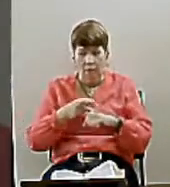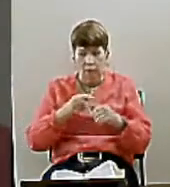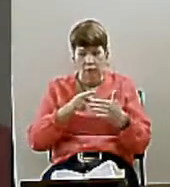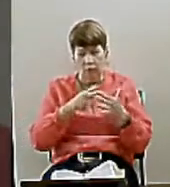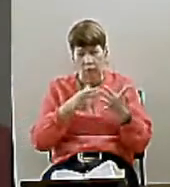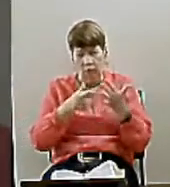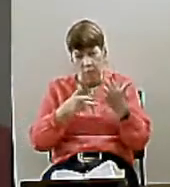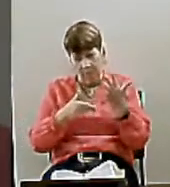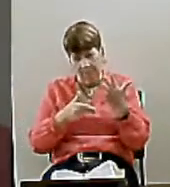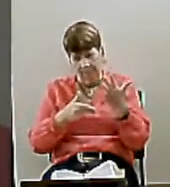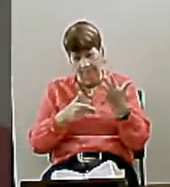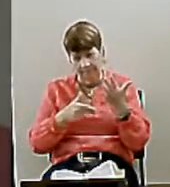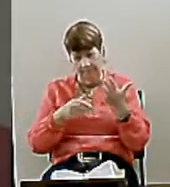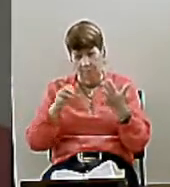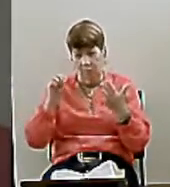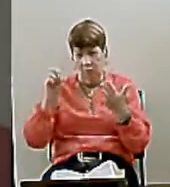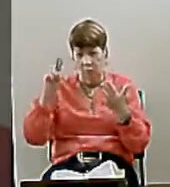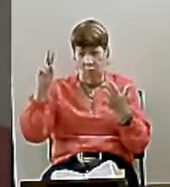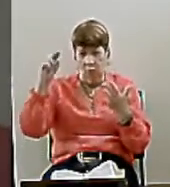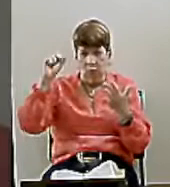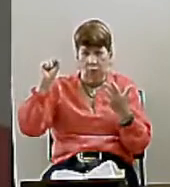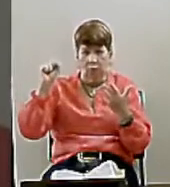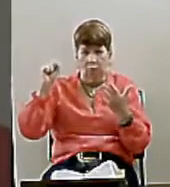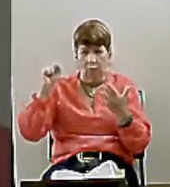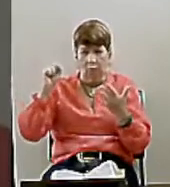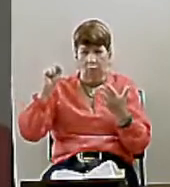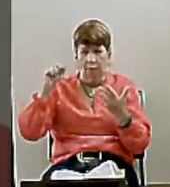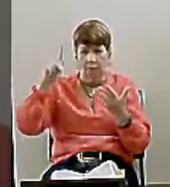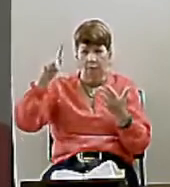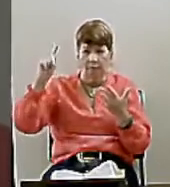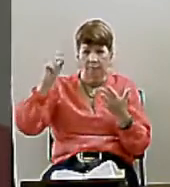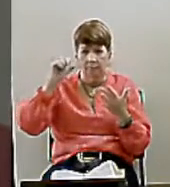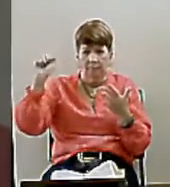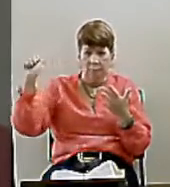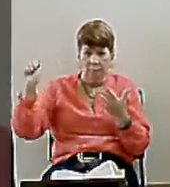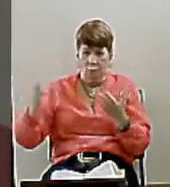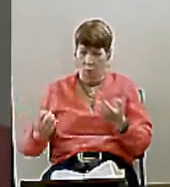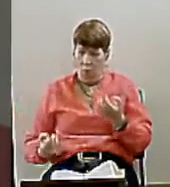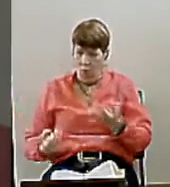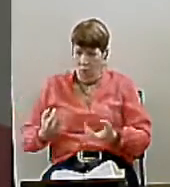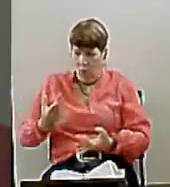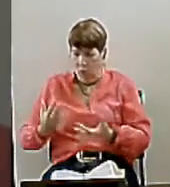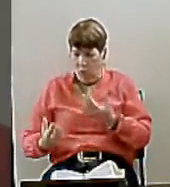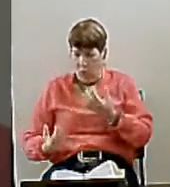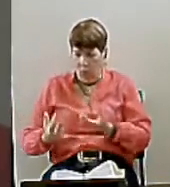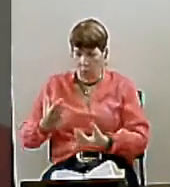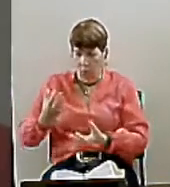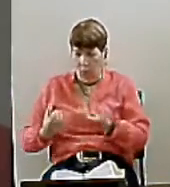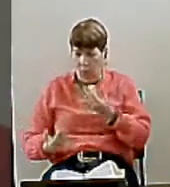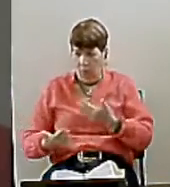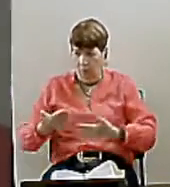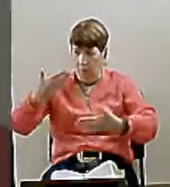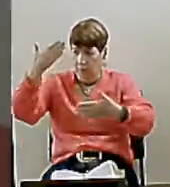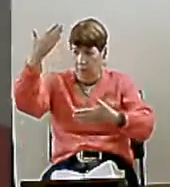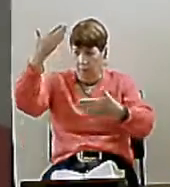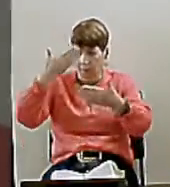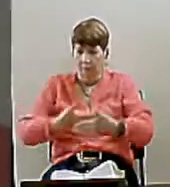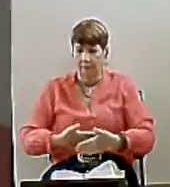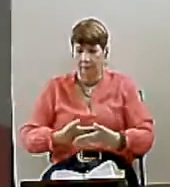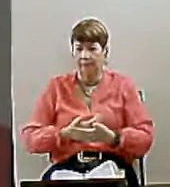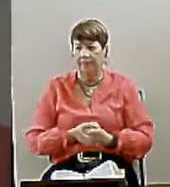ou é madeira vendo palha o fogo o julgamento de Deus provará essas coisas